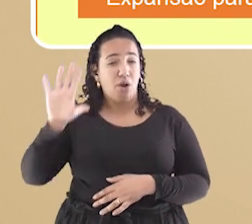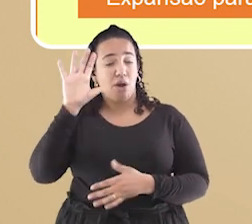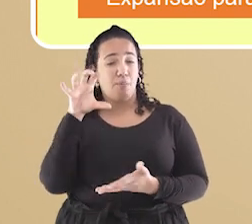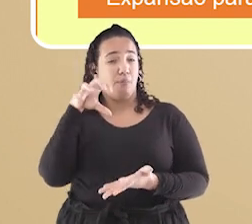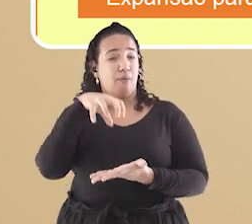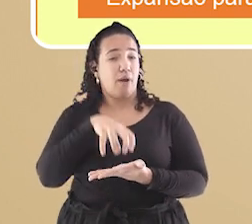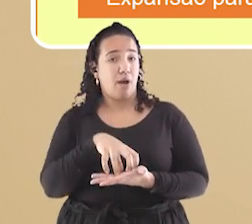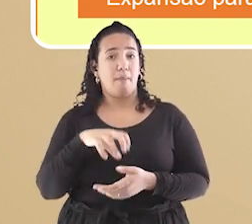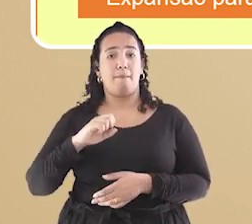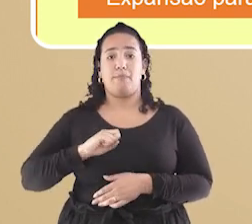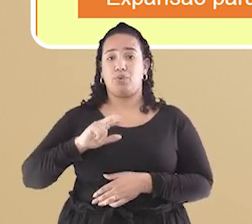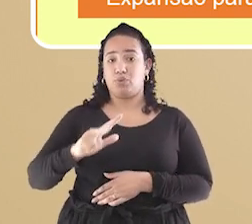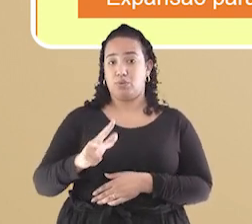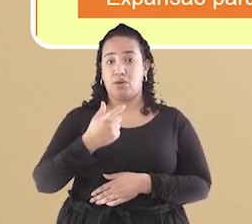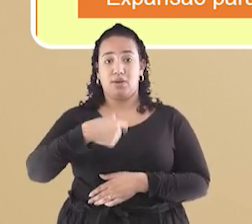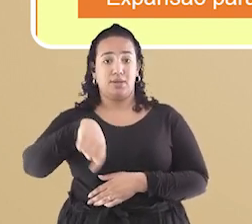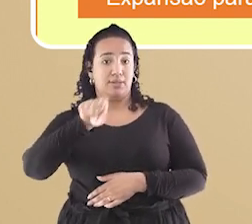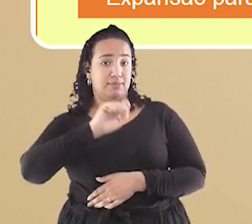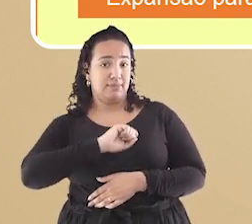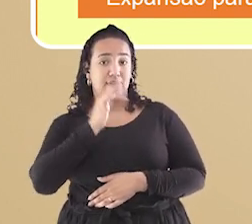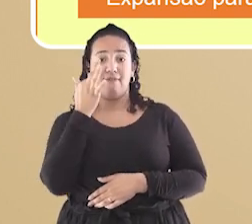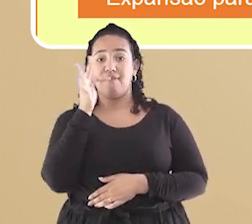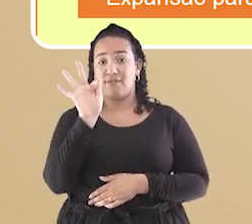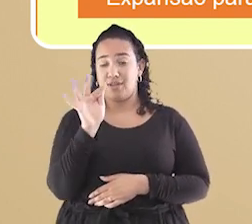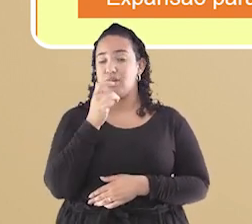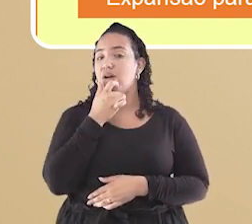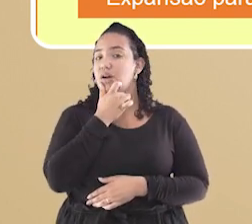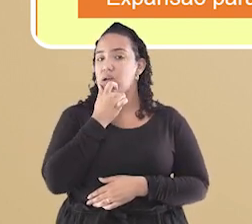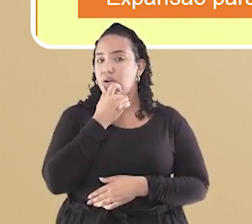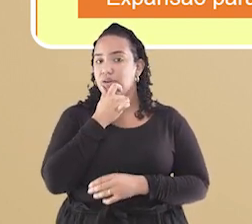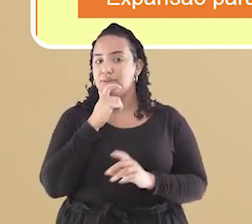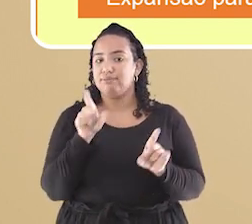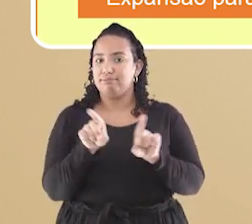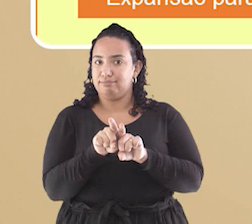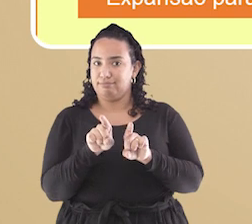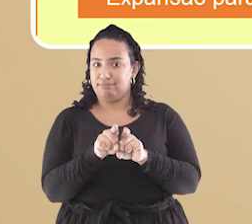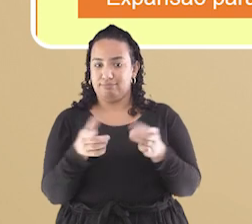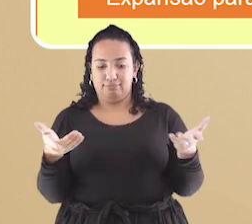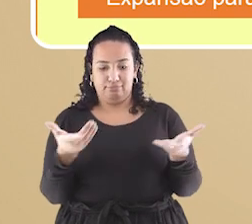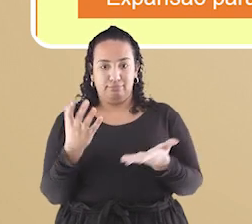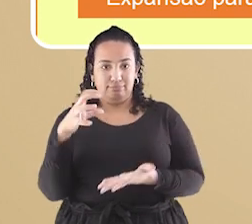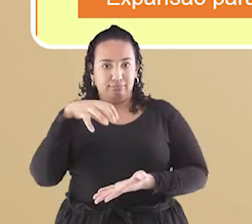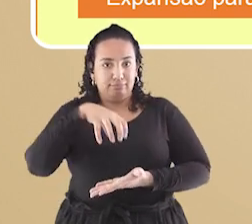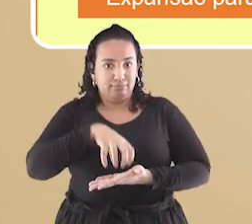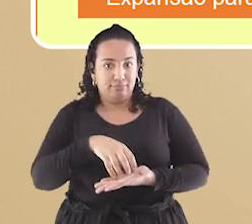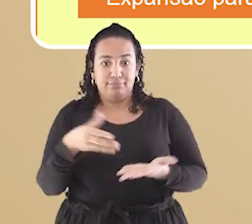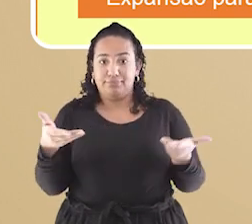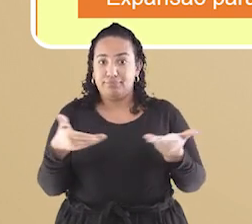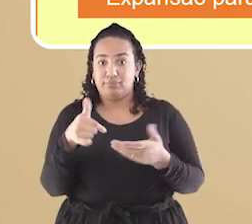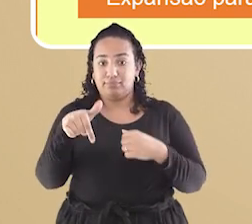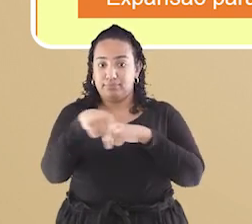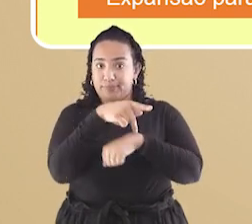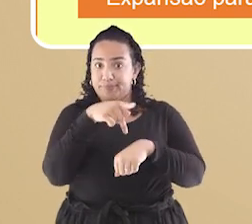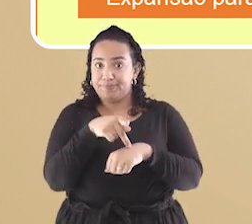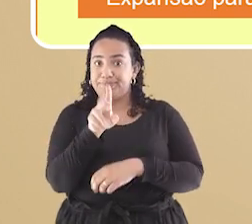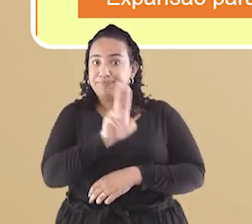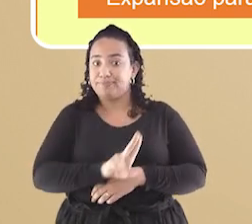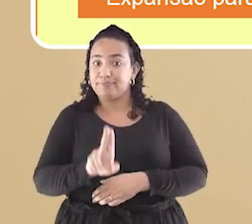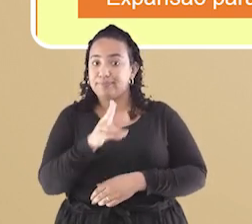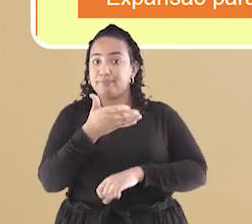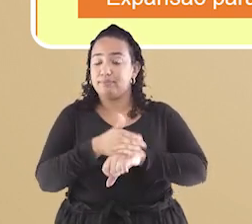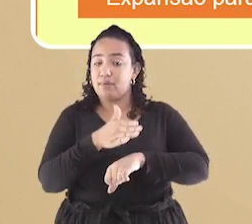foram Portugal, Espanha, França e Inglaterra, e que uma vez centralizados, esses estados passaram a utilizar